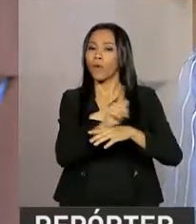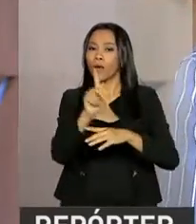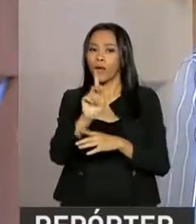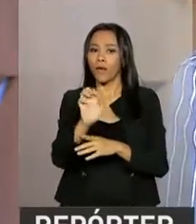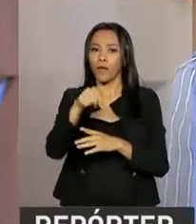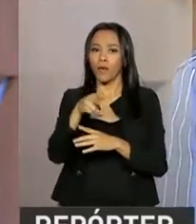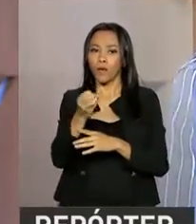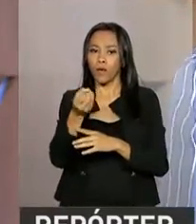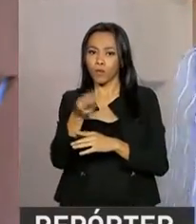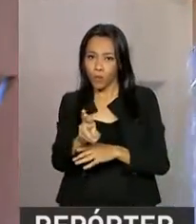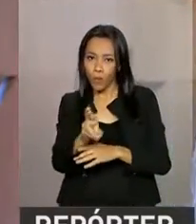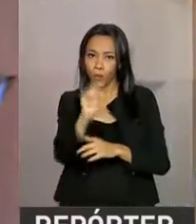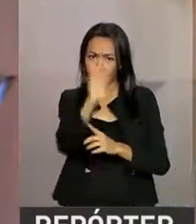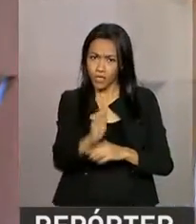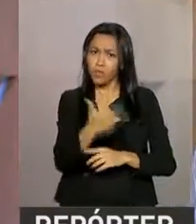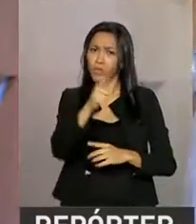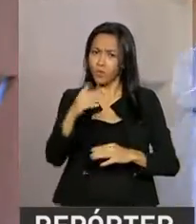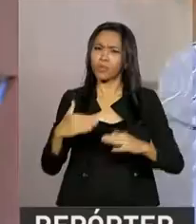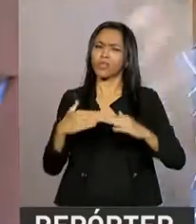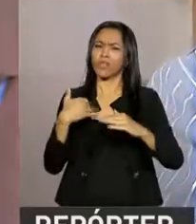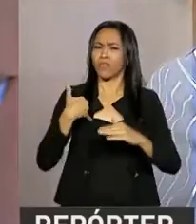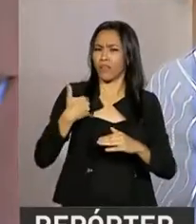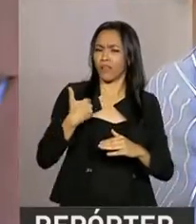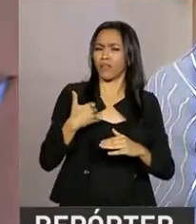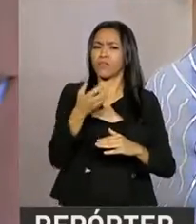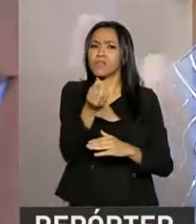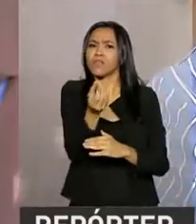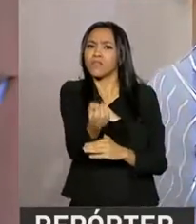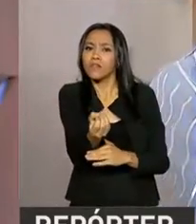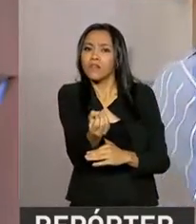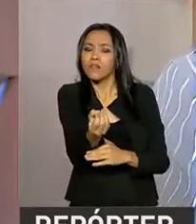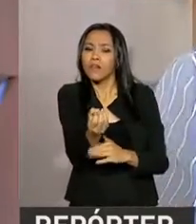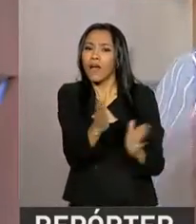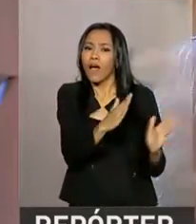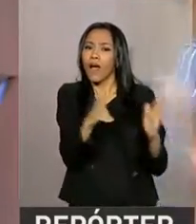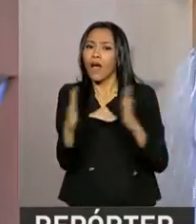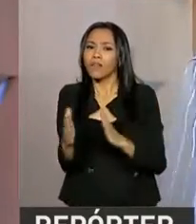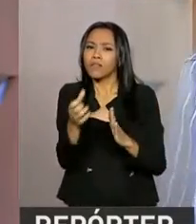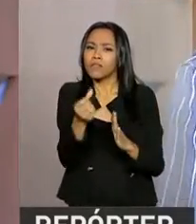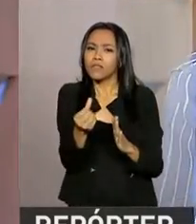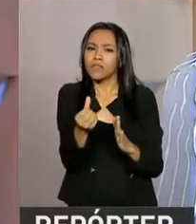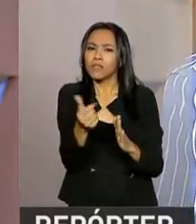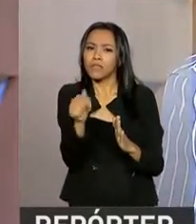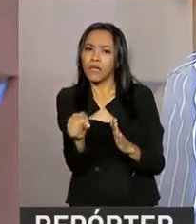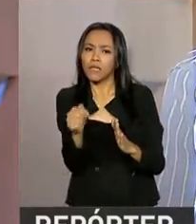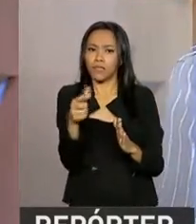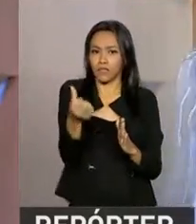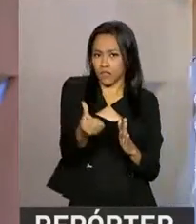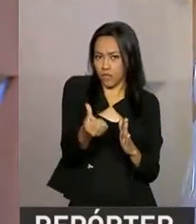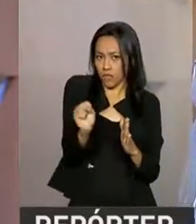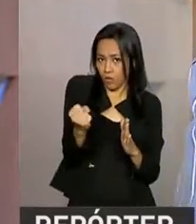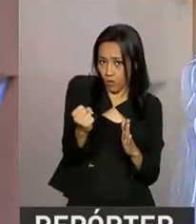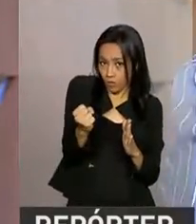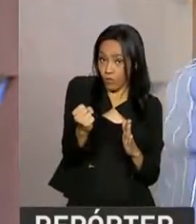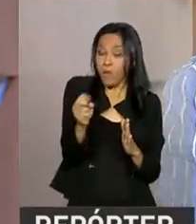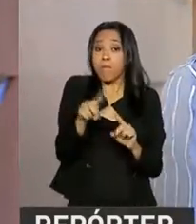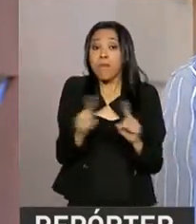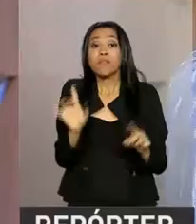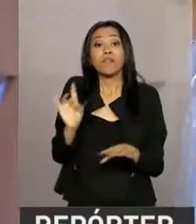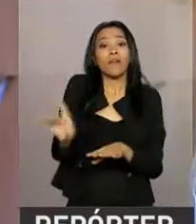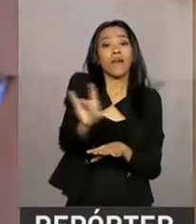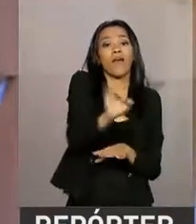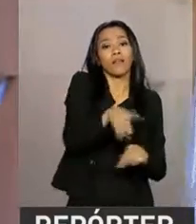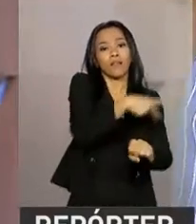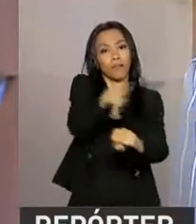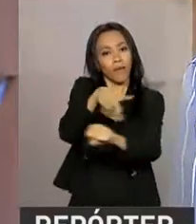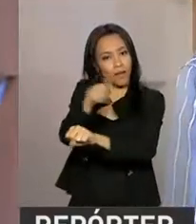têm uma idade mínima, que vai dos 60 aos 67, 68 anos. Mas cada país estabelece